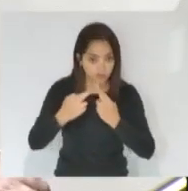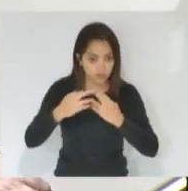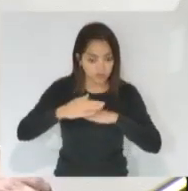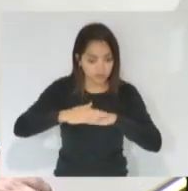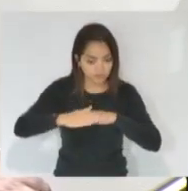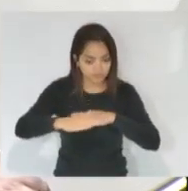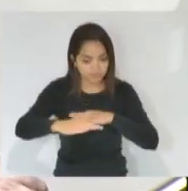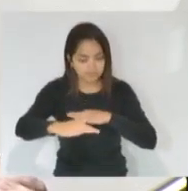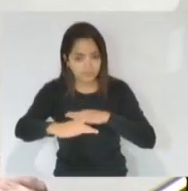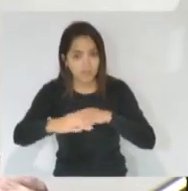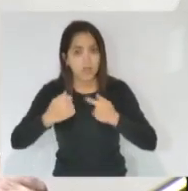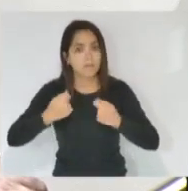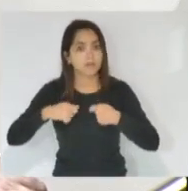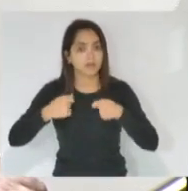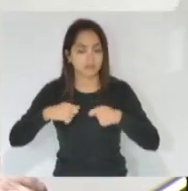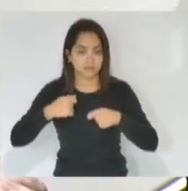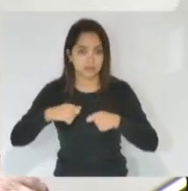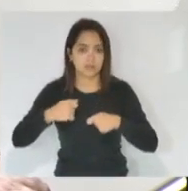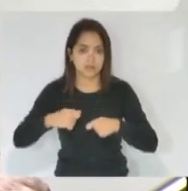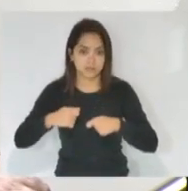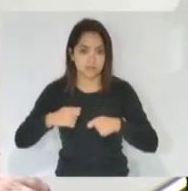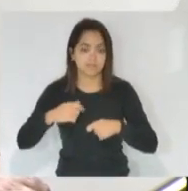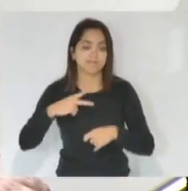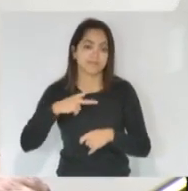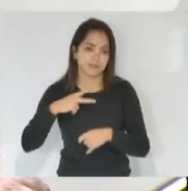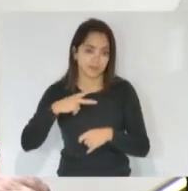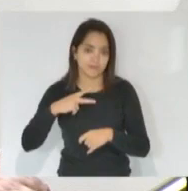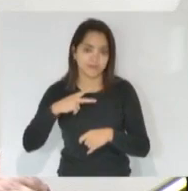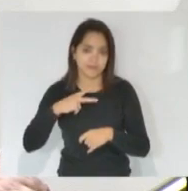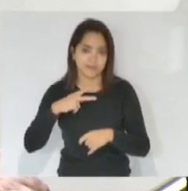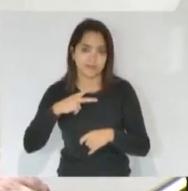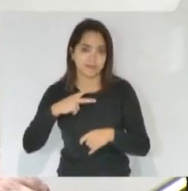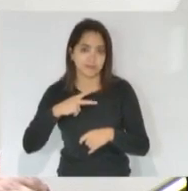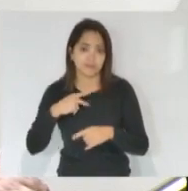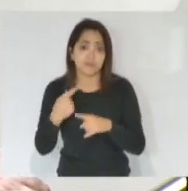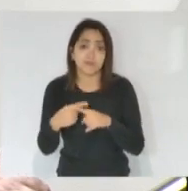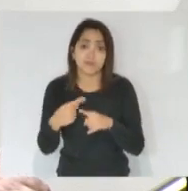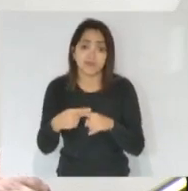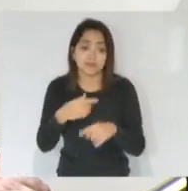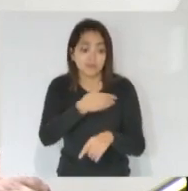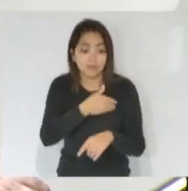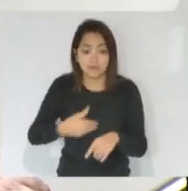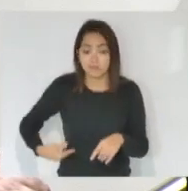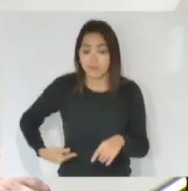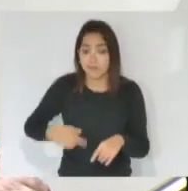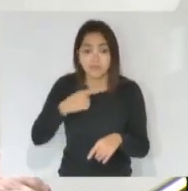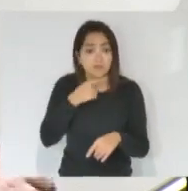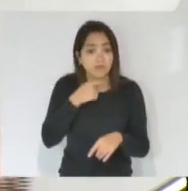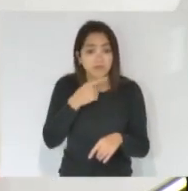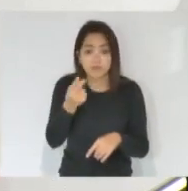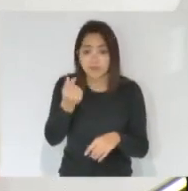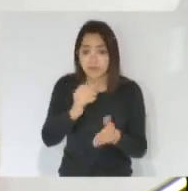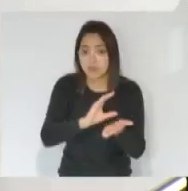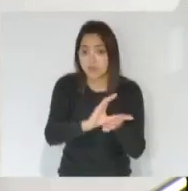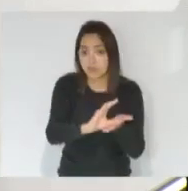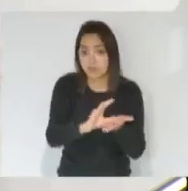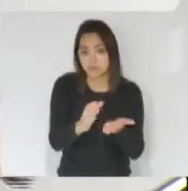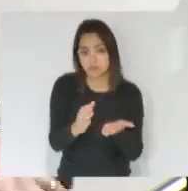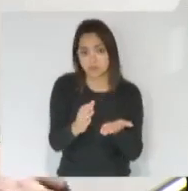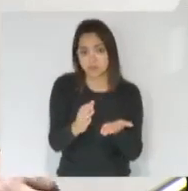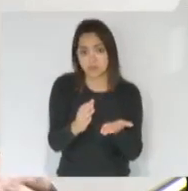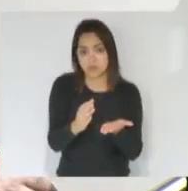Catarina é preciso que sejam privatizados, porque o Estado já não tem mais recursos, por exemplo, para